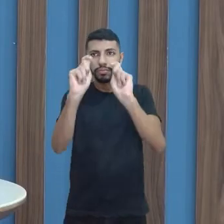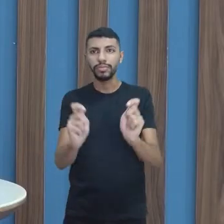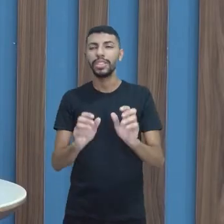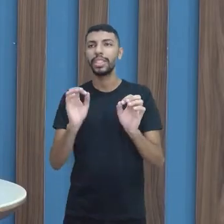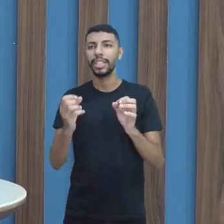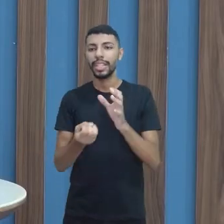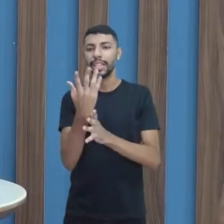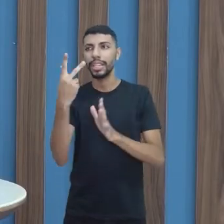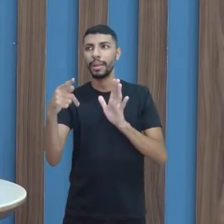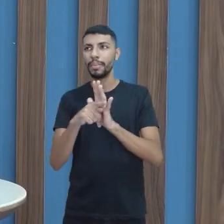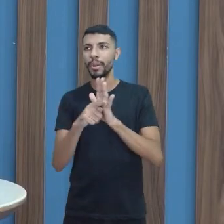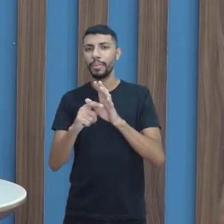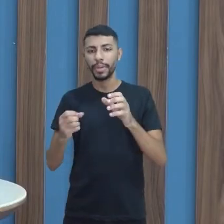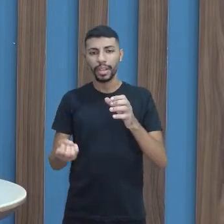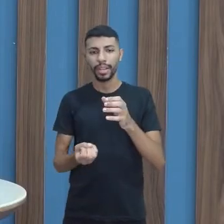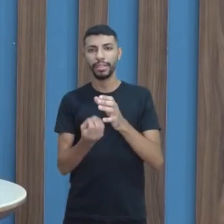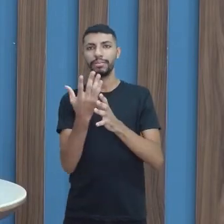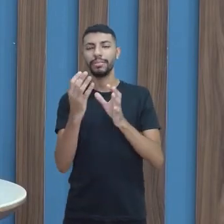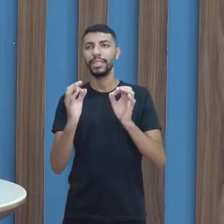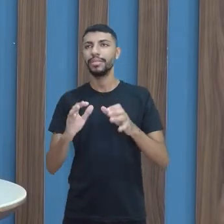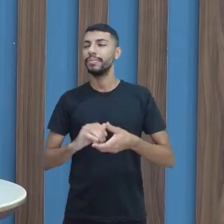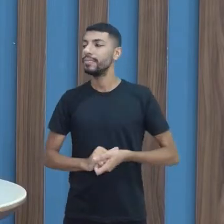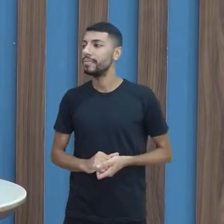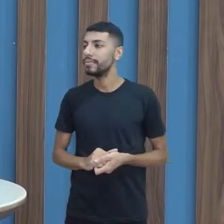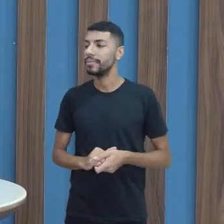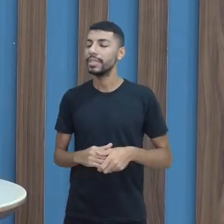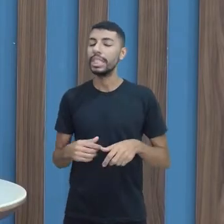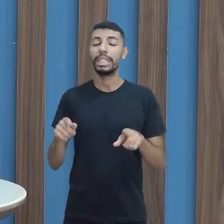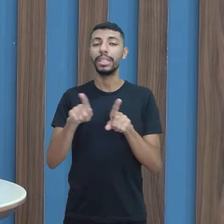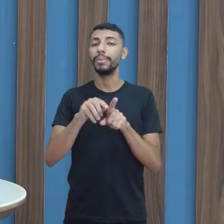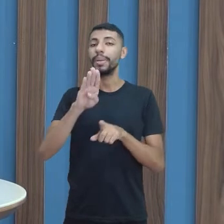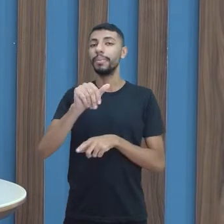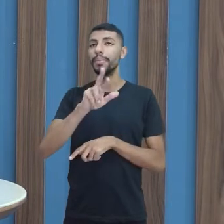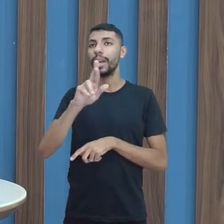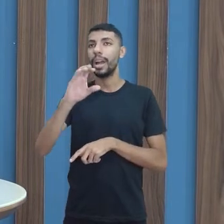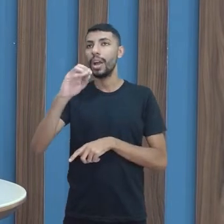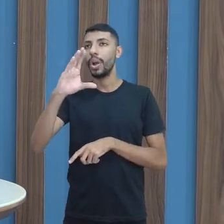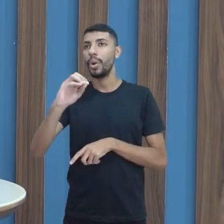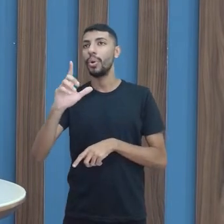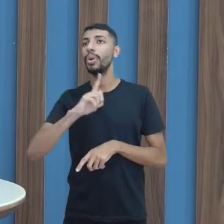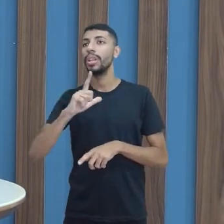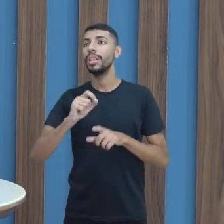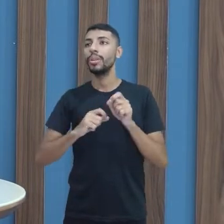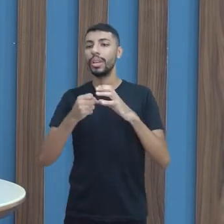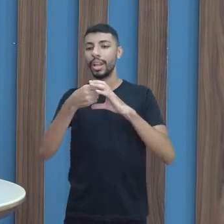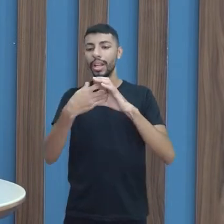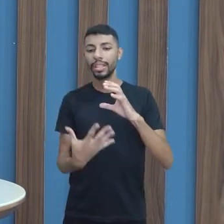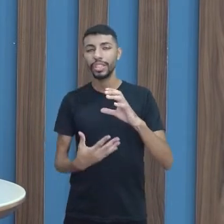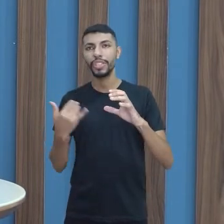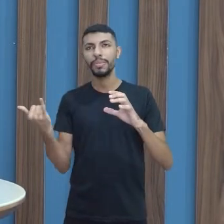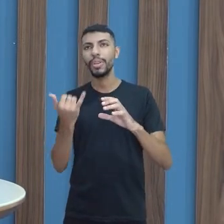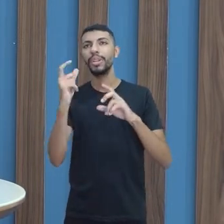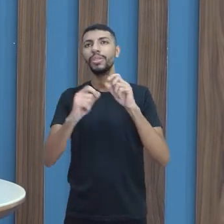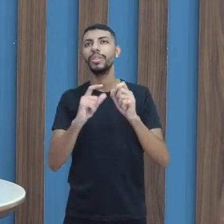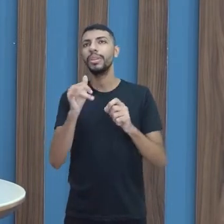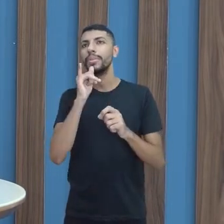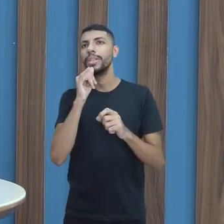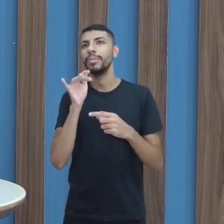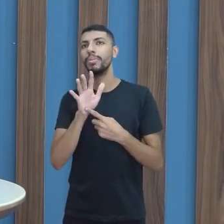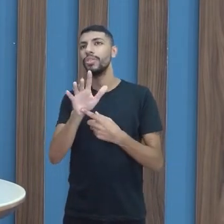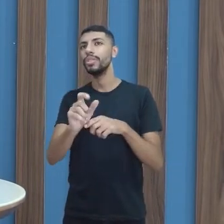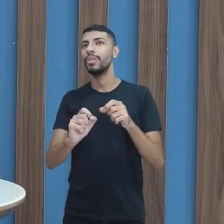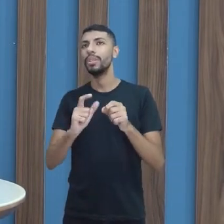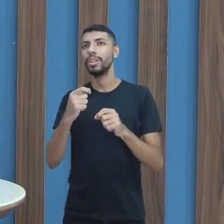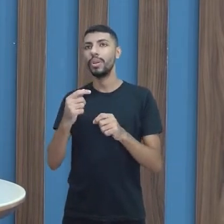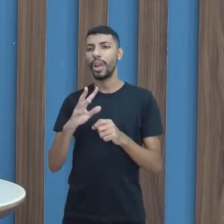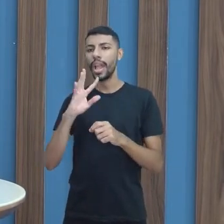tem uma característica muito semelhante, né? De querer colocar um reconhecimento e, ao mesmo tempo, o